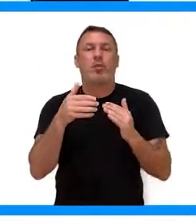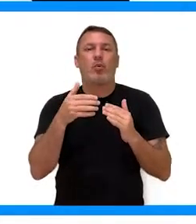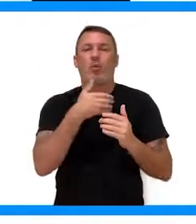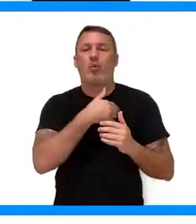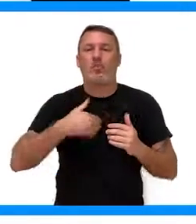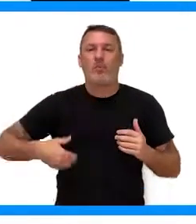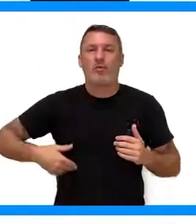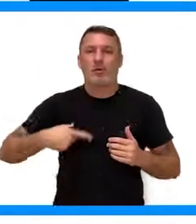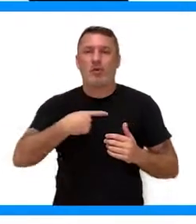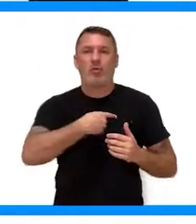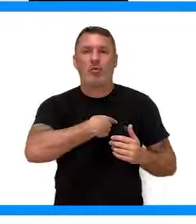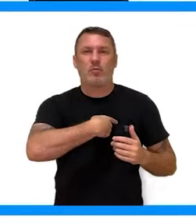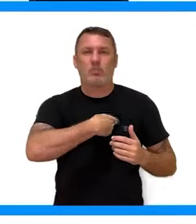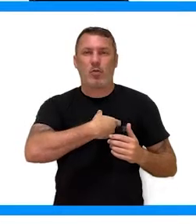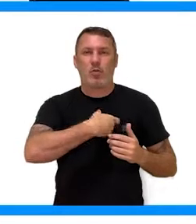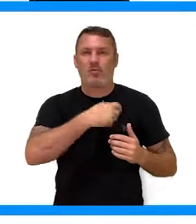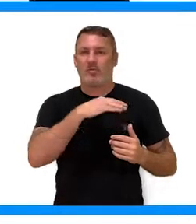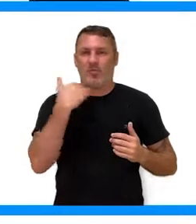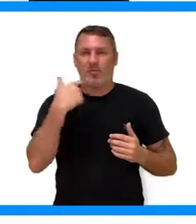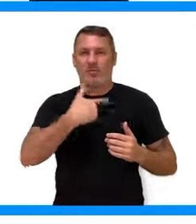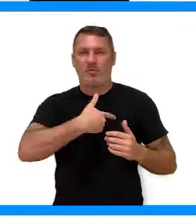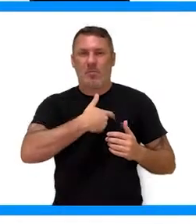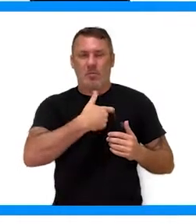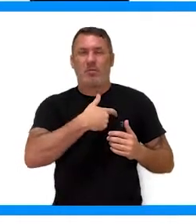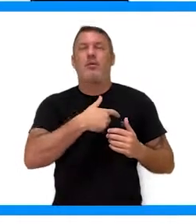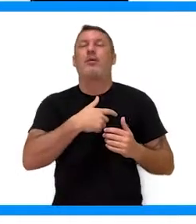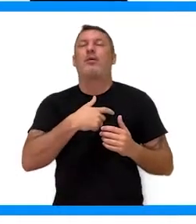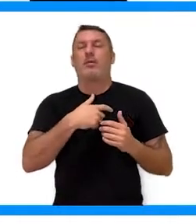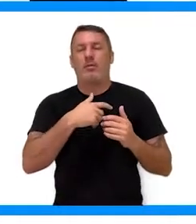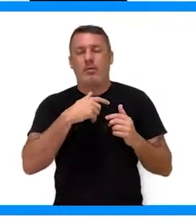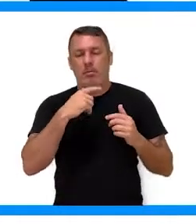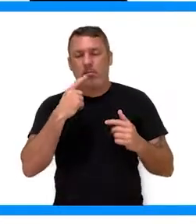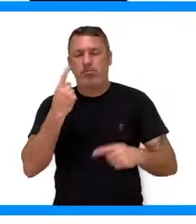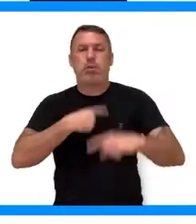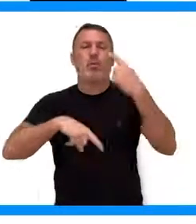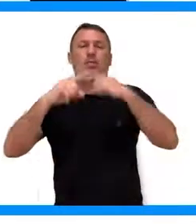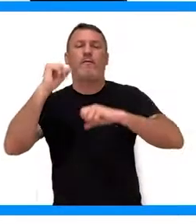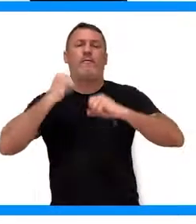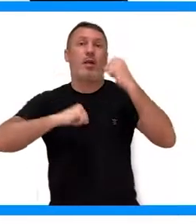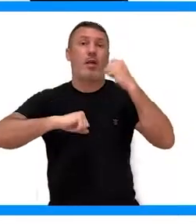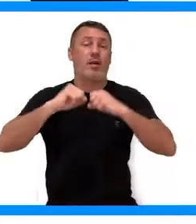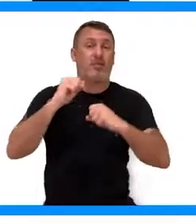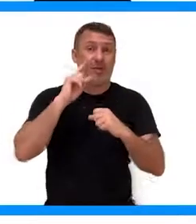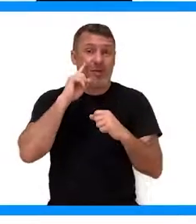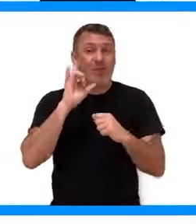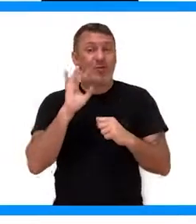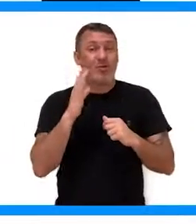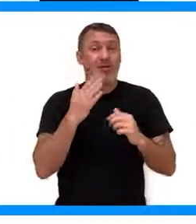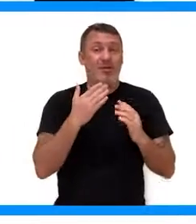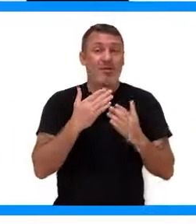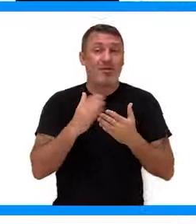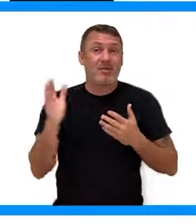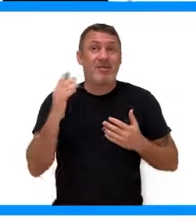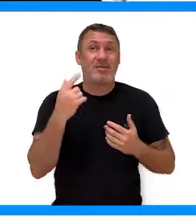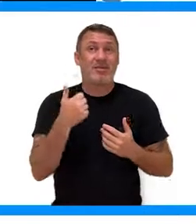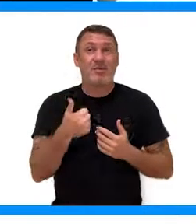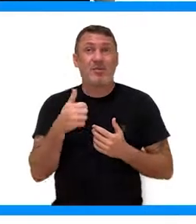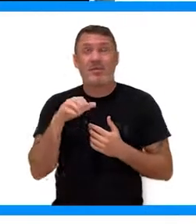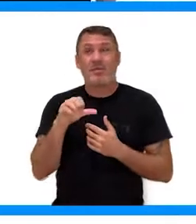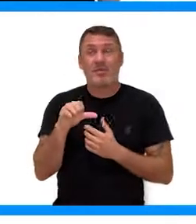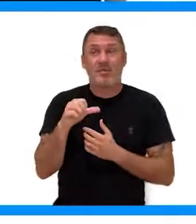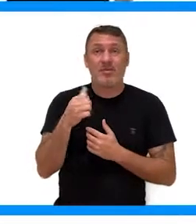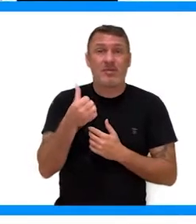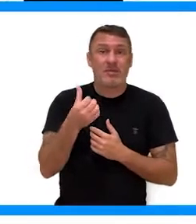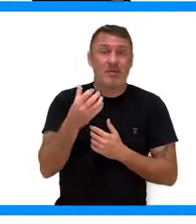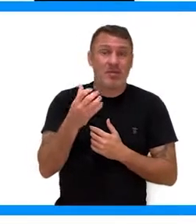aí despontar este crescimento industrial. Mas para você ter ideia, somente realmente na década de 60